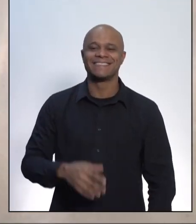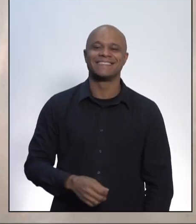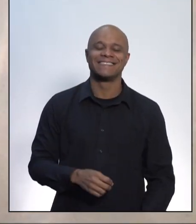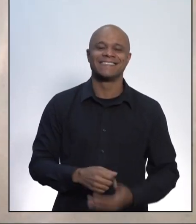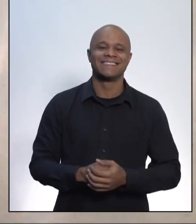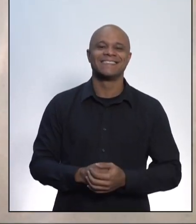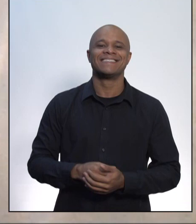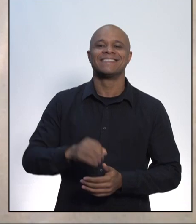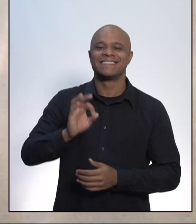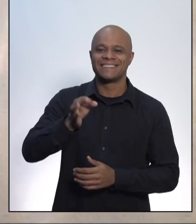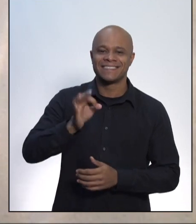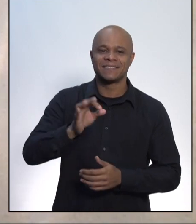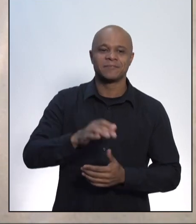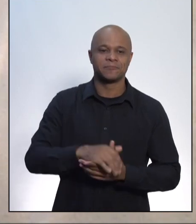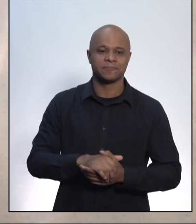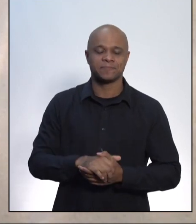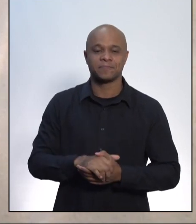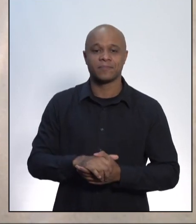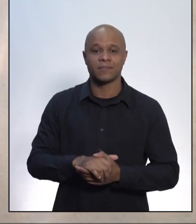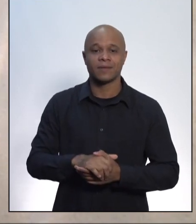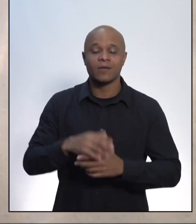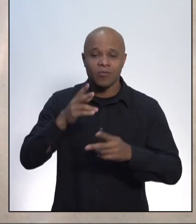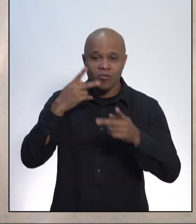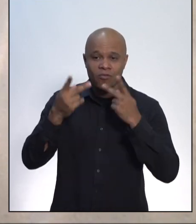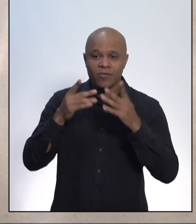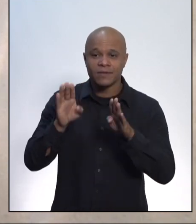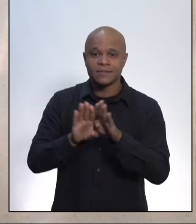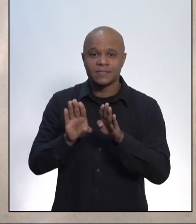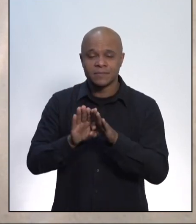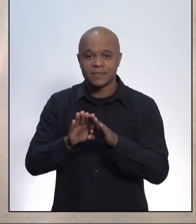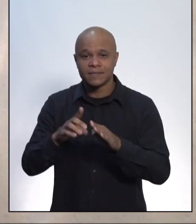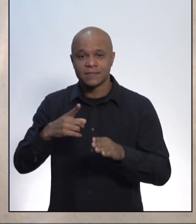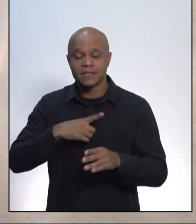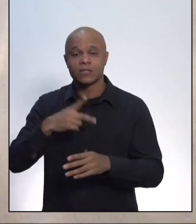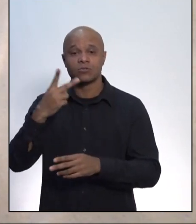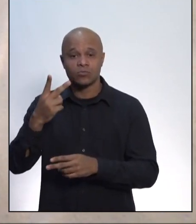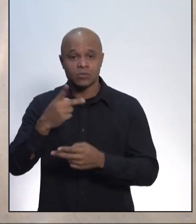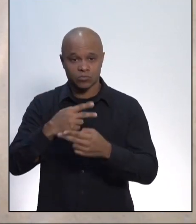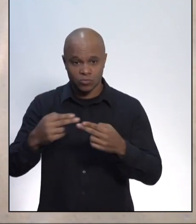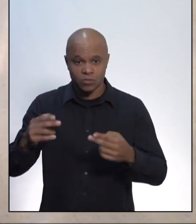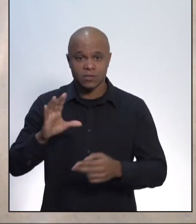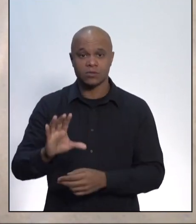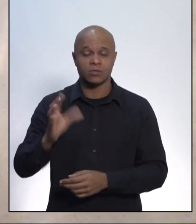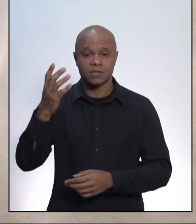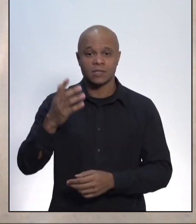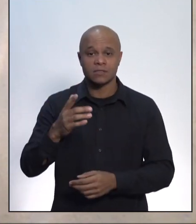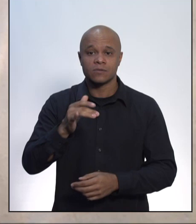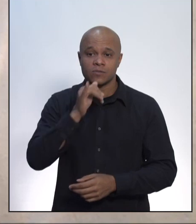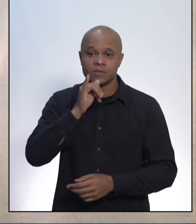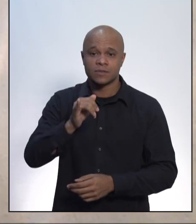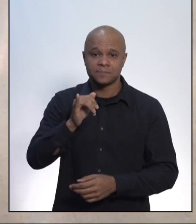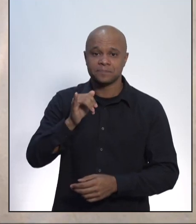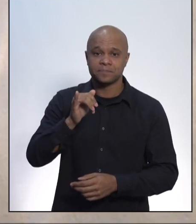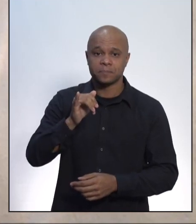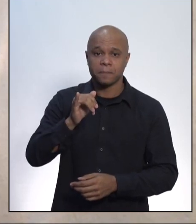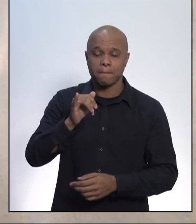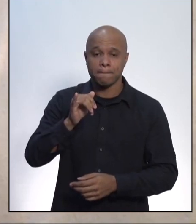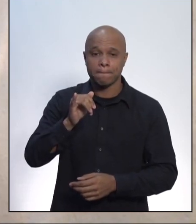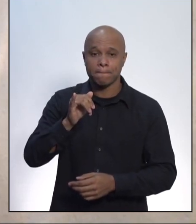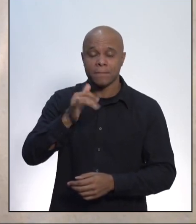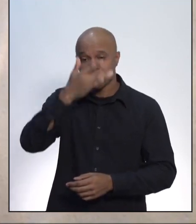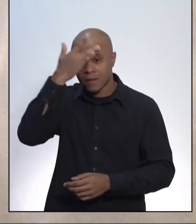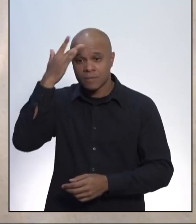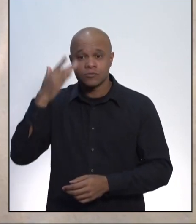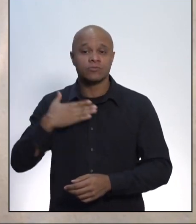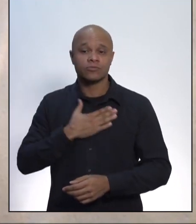o seguinte: na situação atual, a gente tem dois perfis. Aquelas pessoas que são extremamente, que gostam